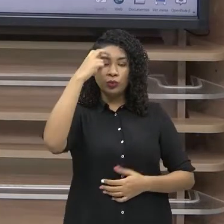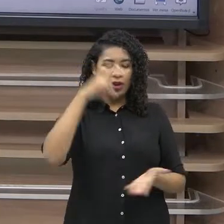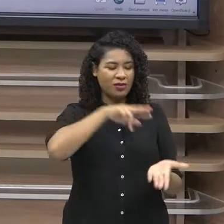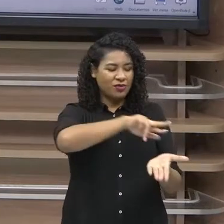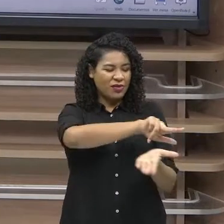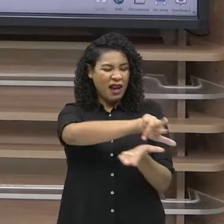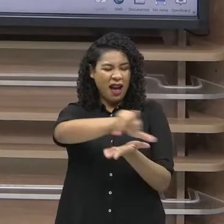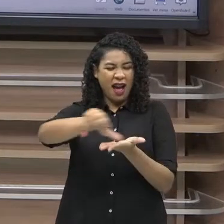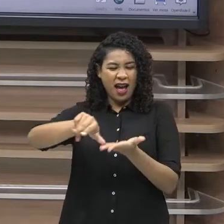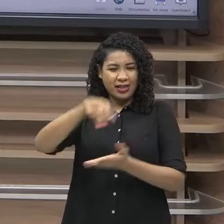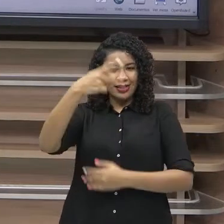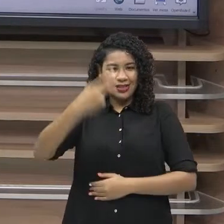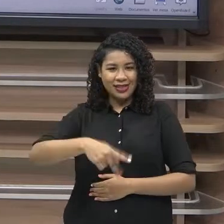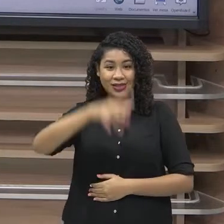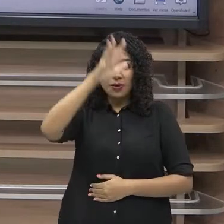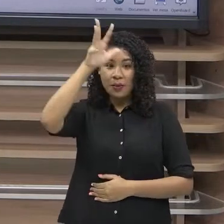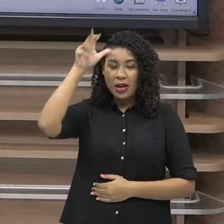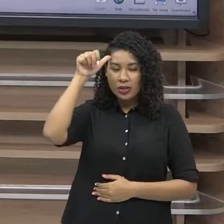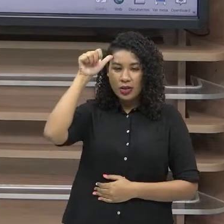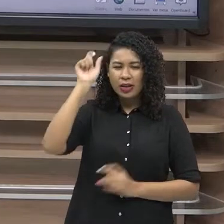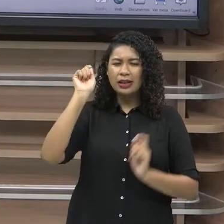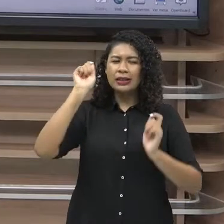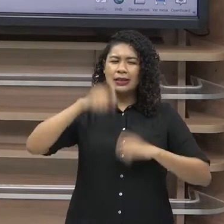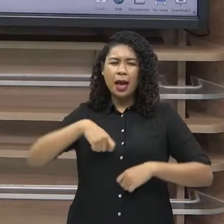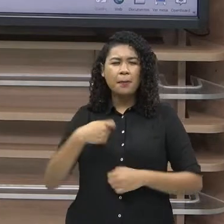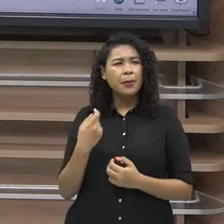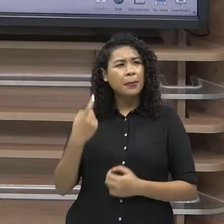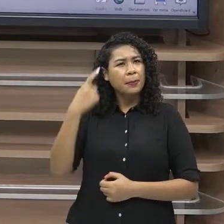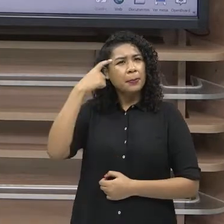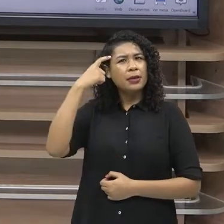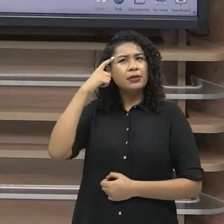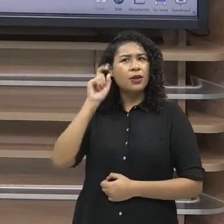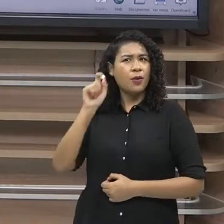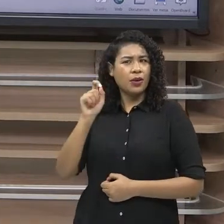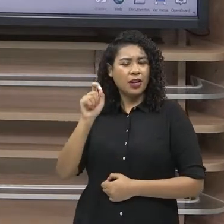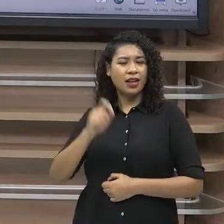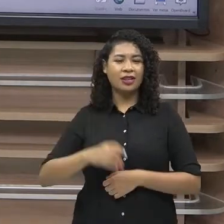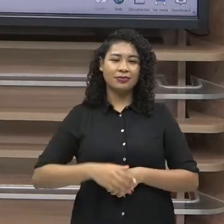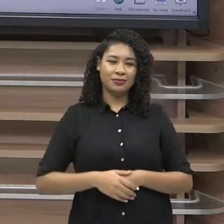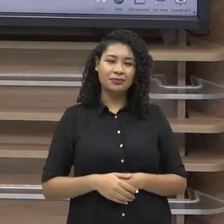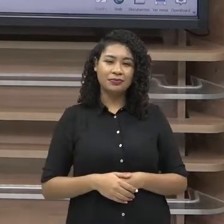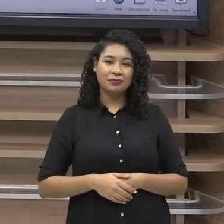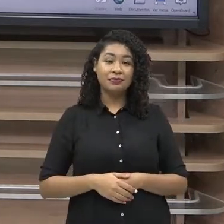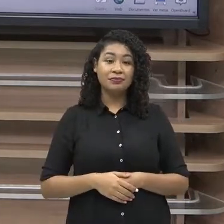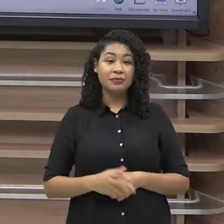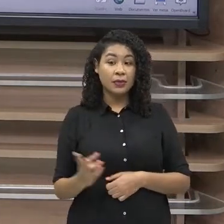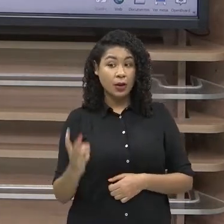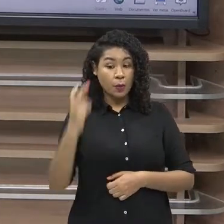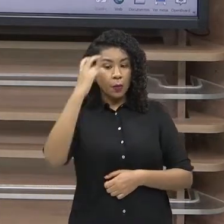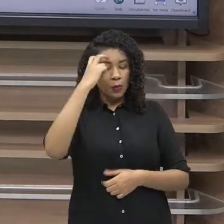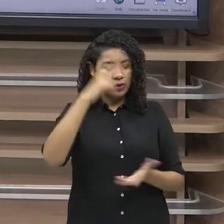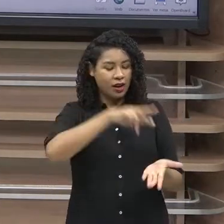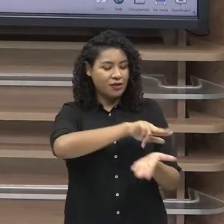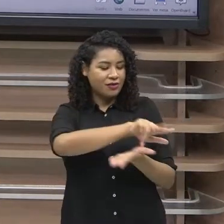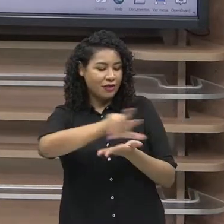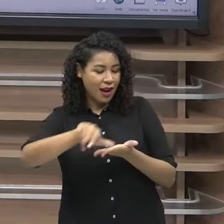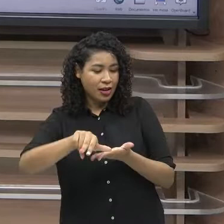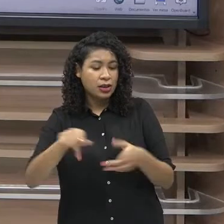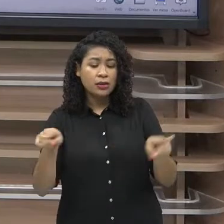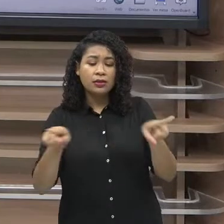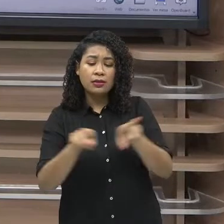também imaginar que essa diversidade cultural ela está diretamente ligada à diversidade